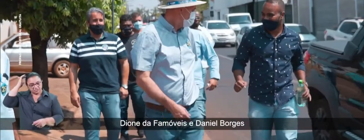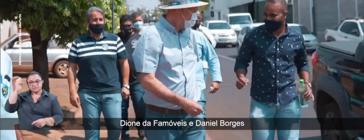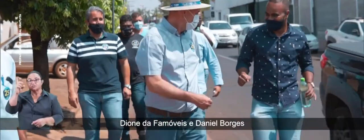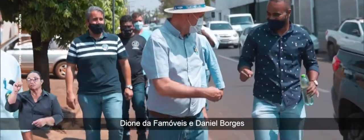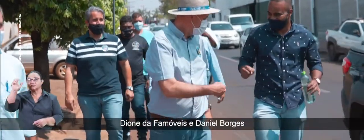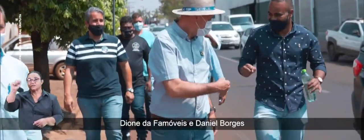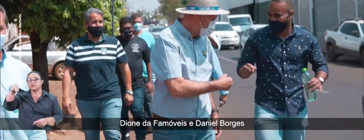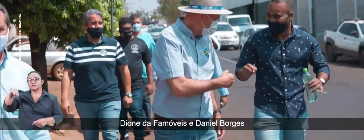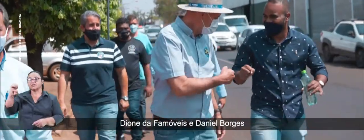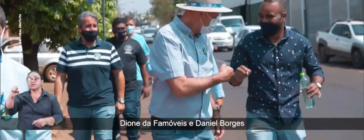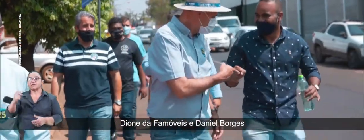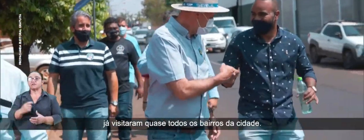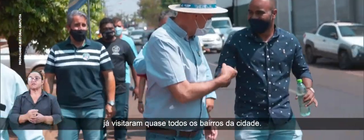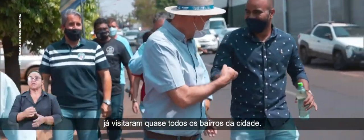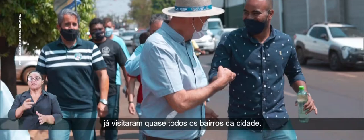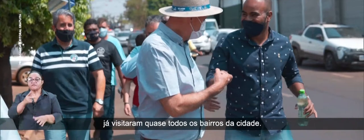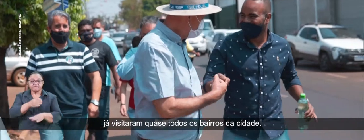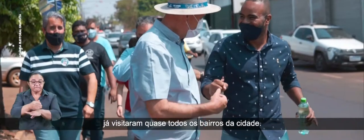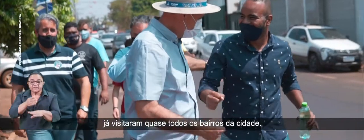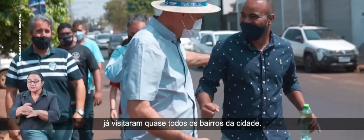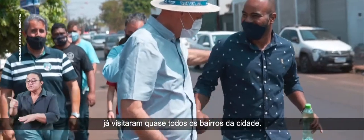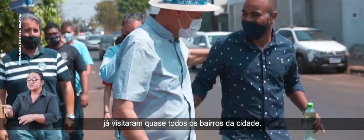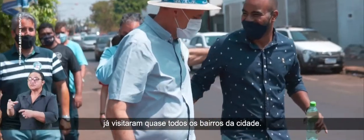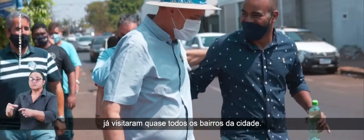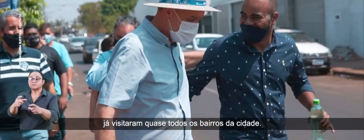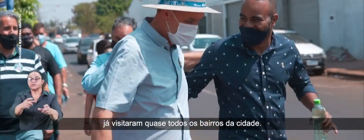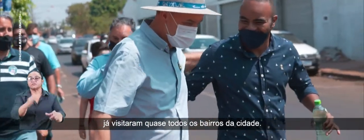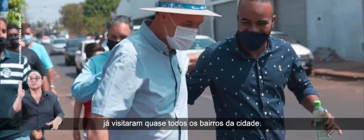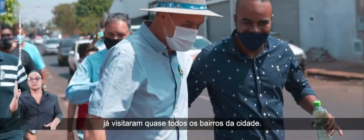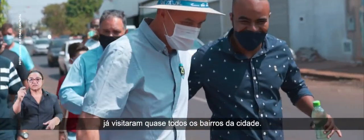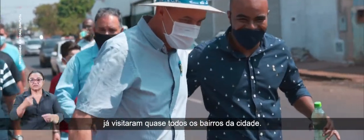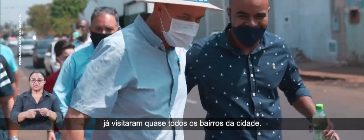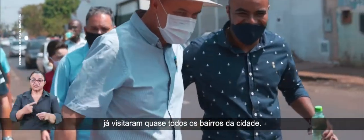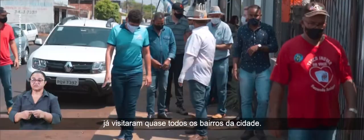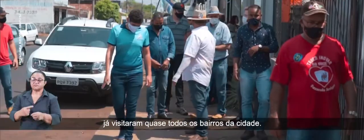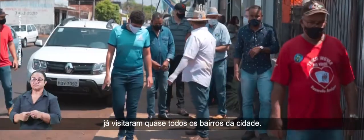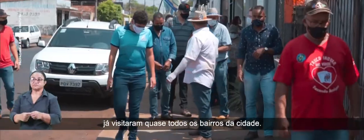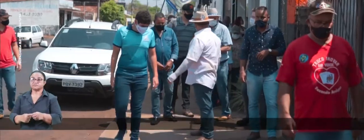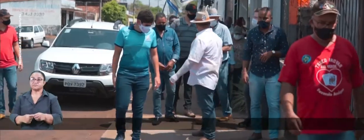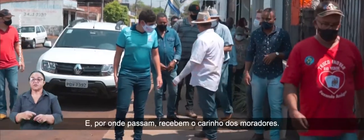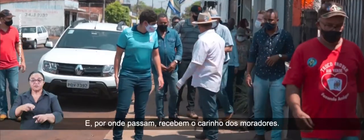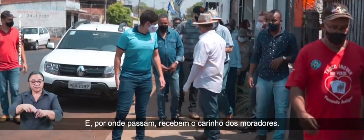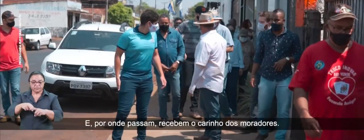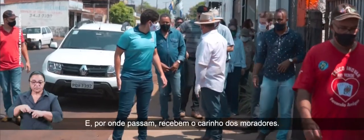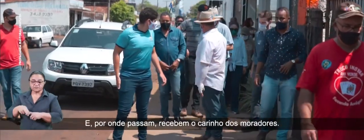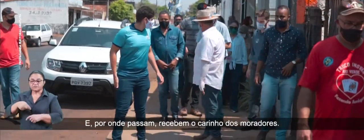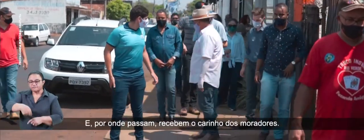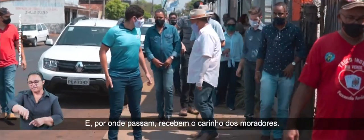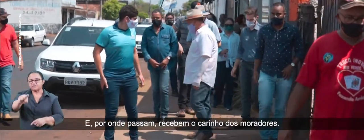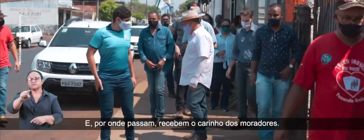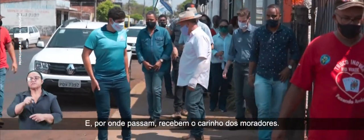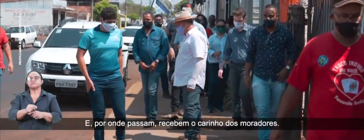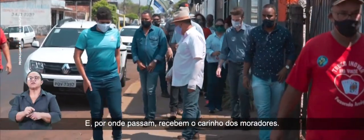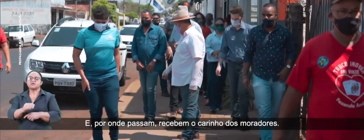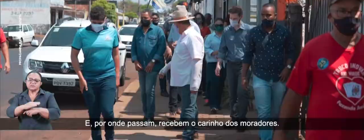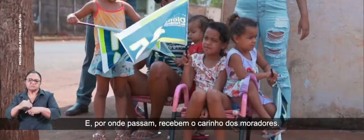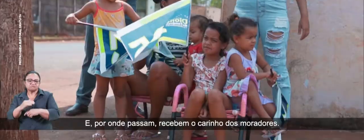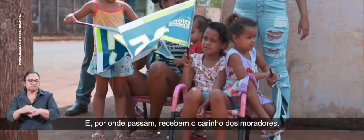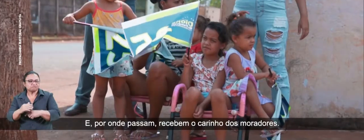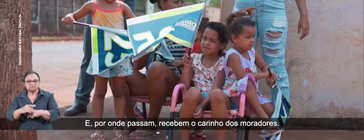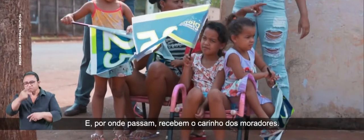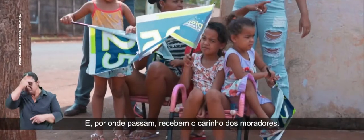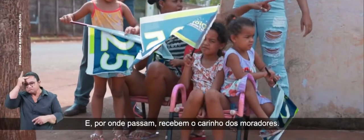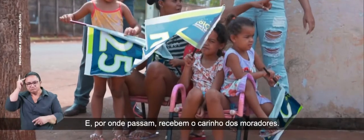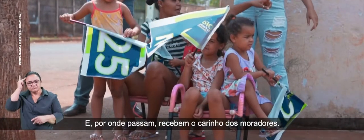Johnny da Famóveis e Daniel Borges já visitaram quase todos os bairros da cidade. E por onde passam, recebem